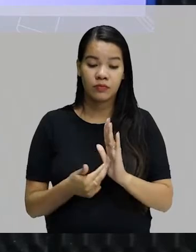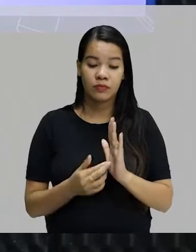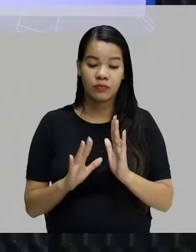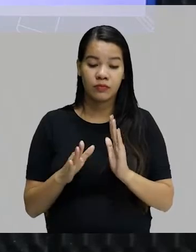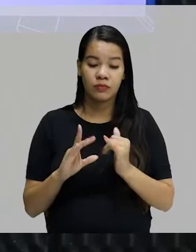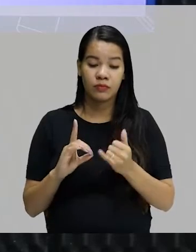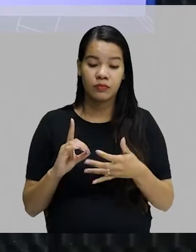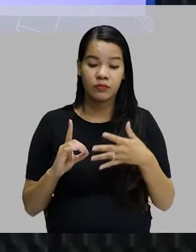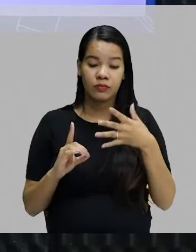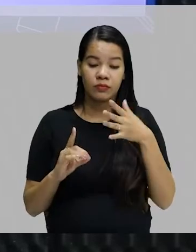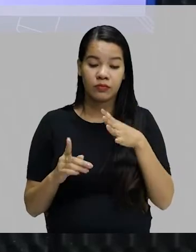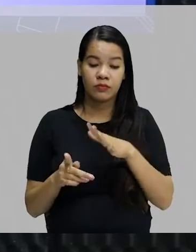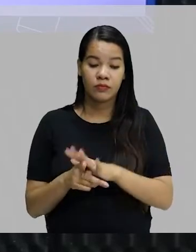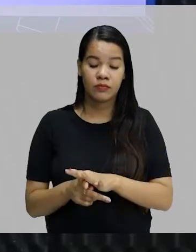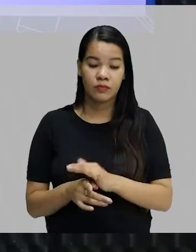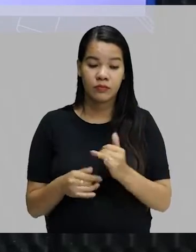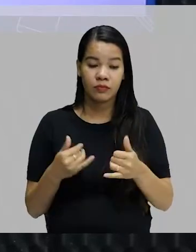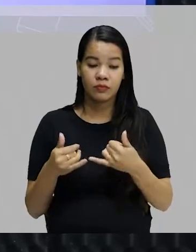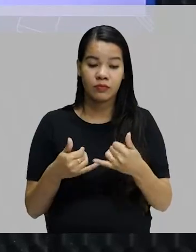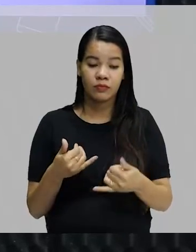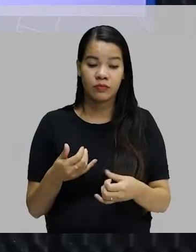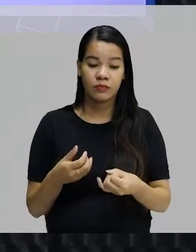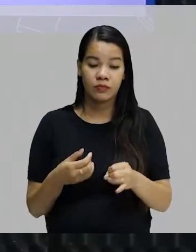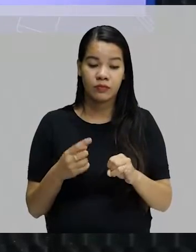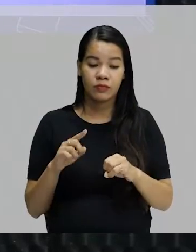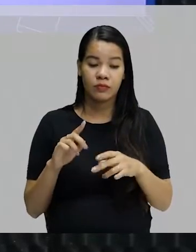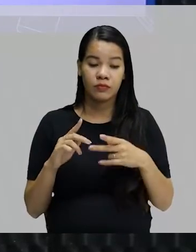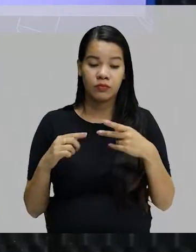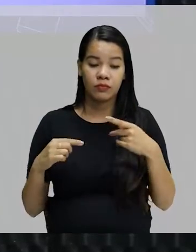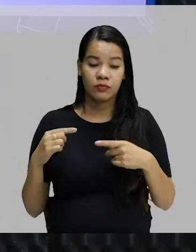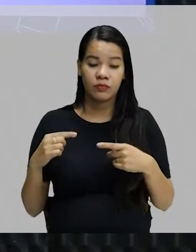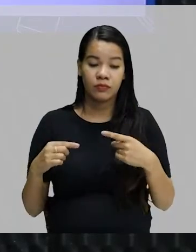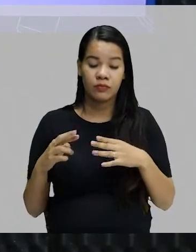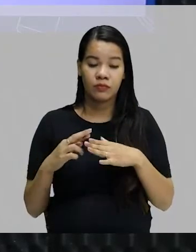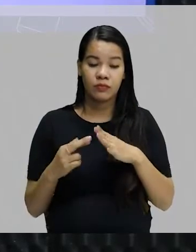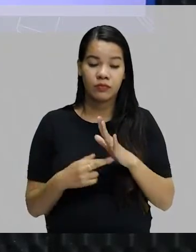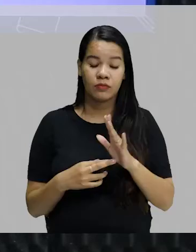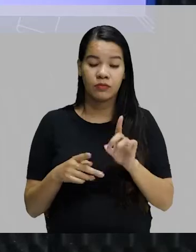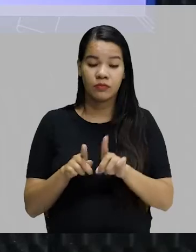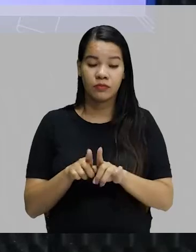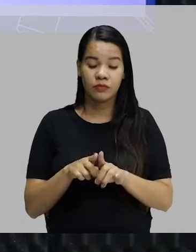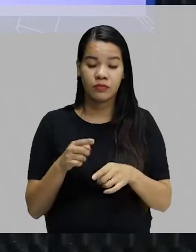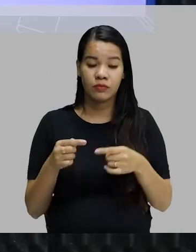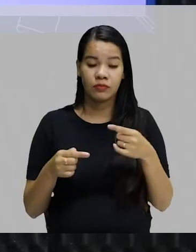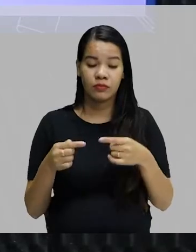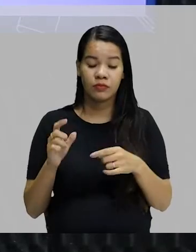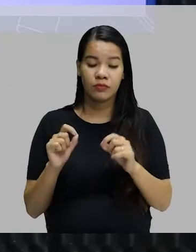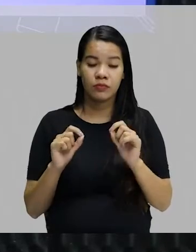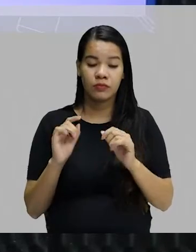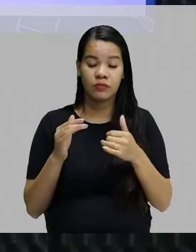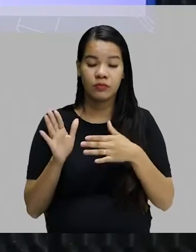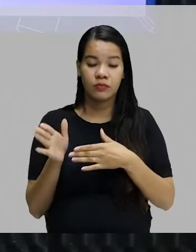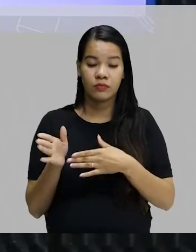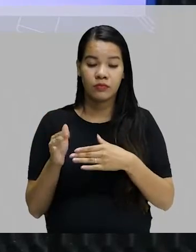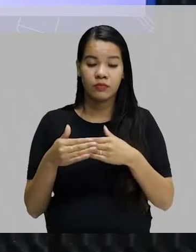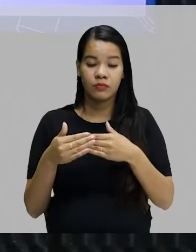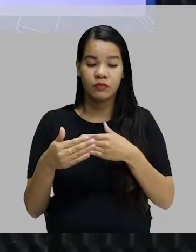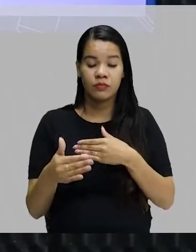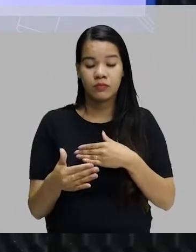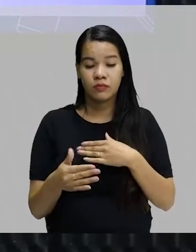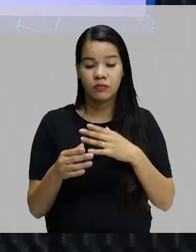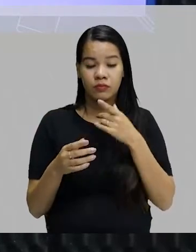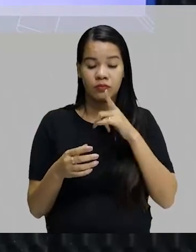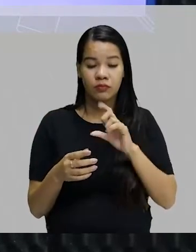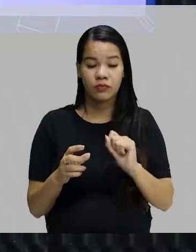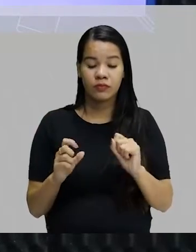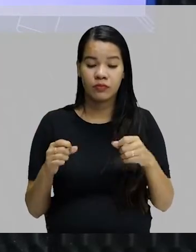pelos próprios jogos. Se você domina essas regras, você domina aquilo que é estabelecido a partir da linguagem, né? Então, eu preciso, para me